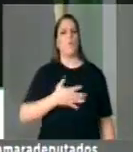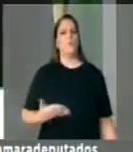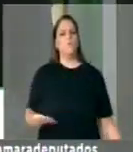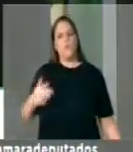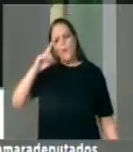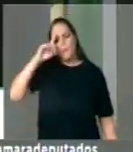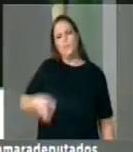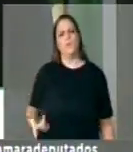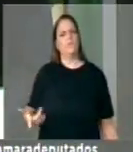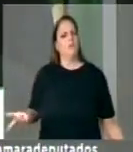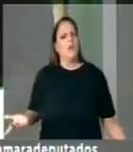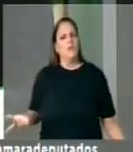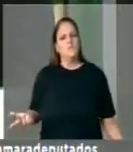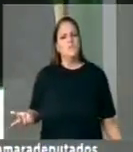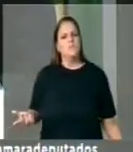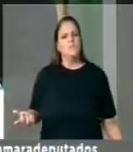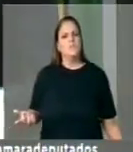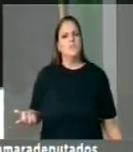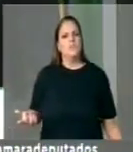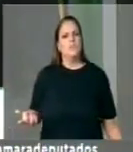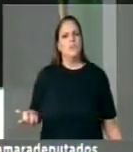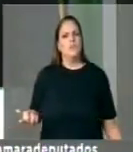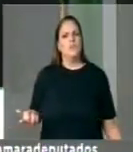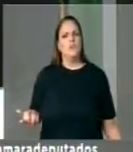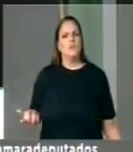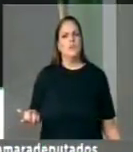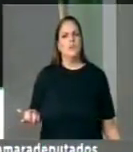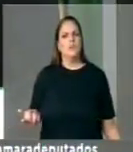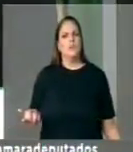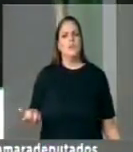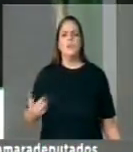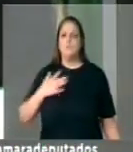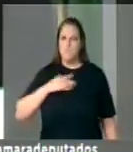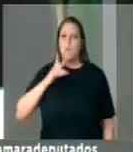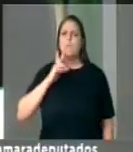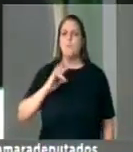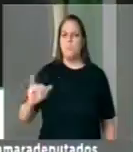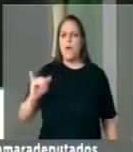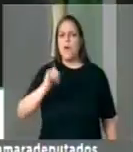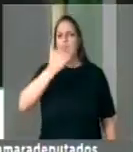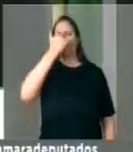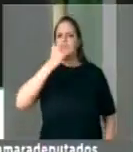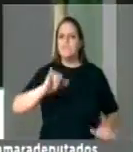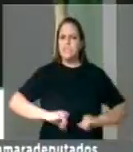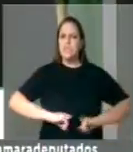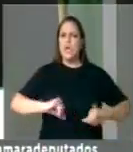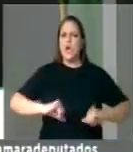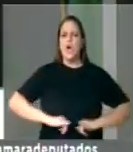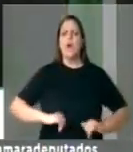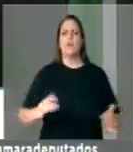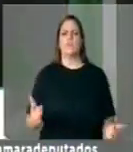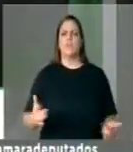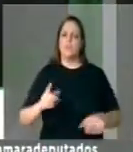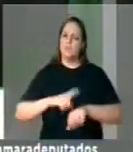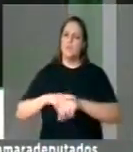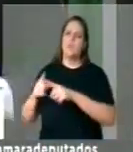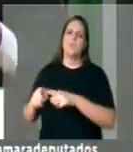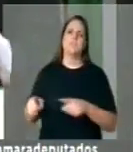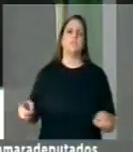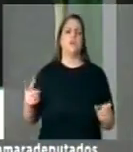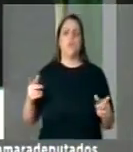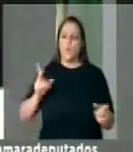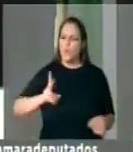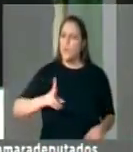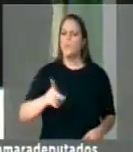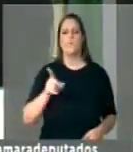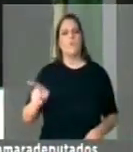autoridade. O abuso de autoridade pelo qual meu pai foi vítima durante todo esse processo e